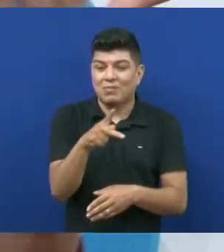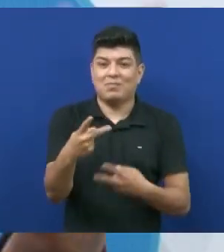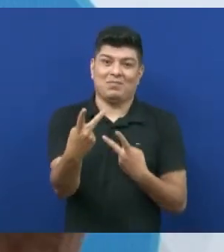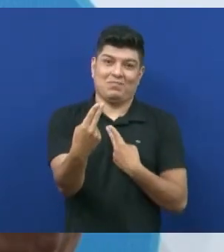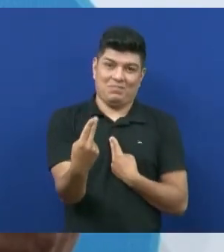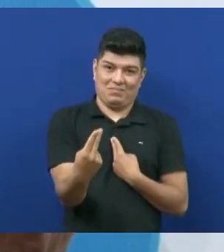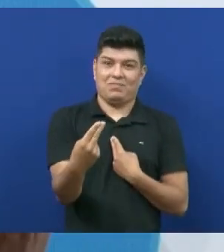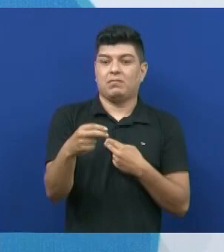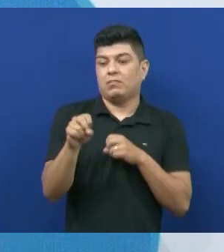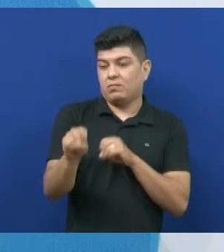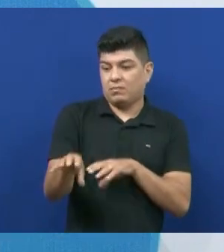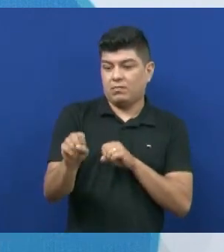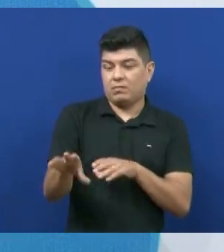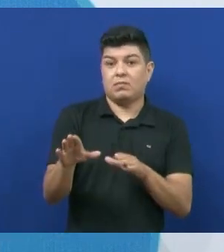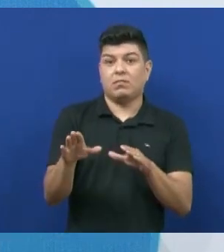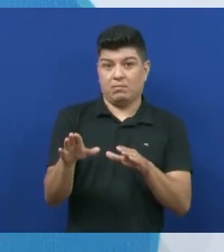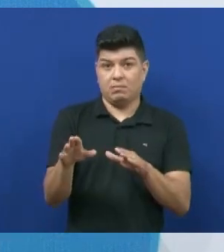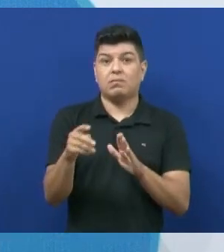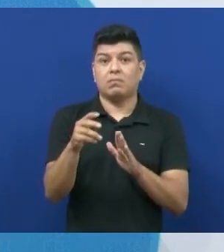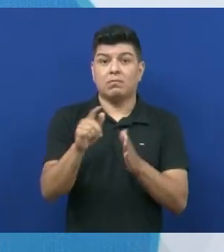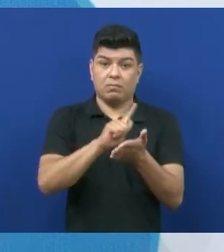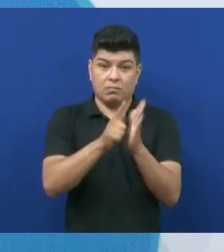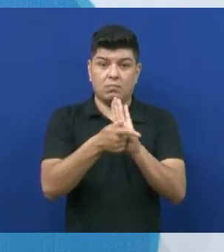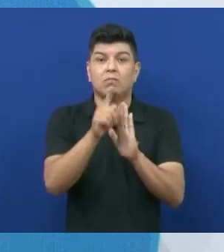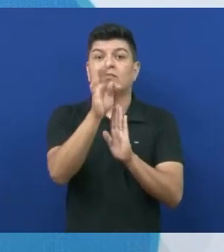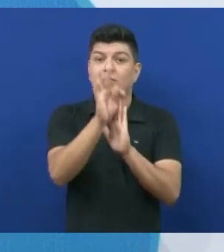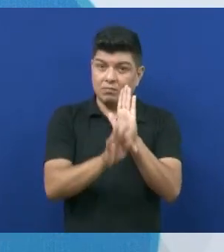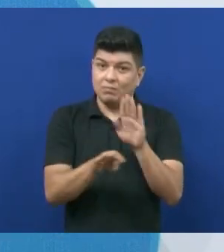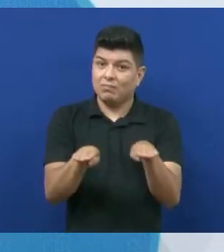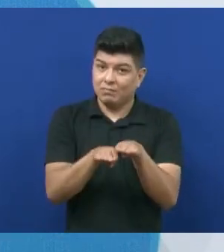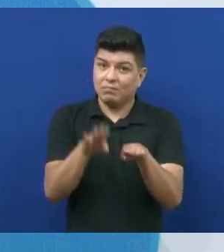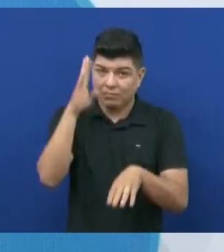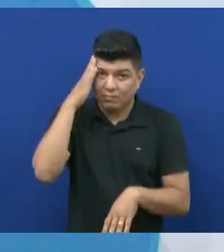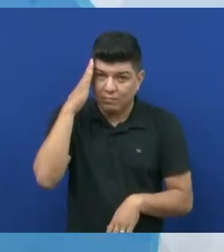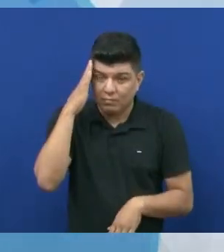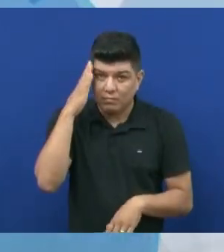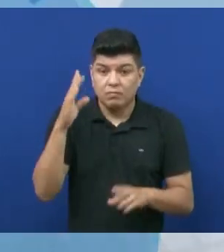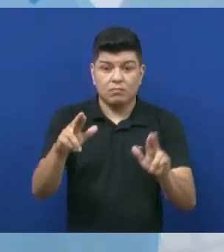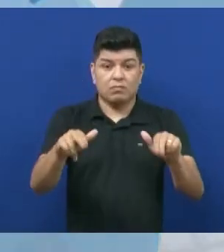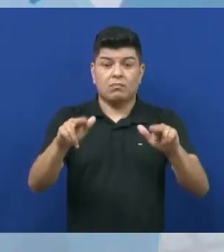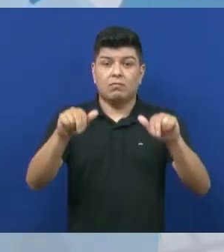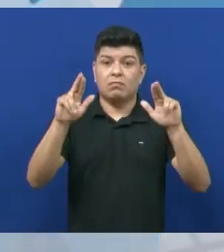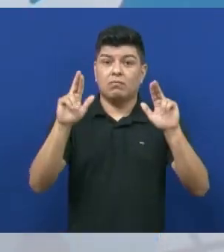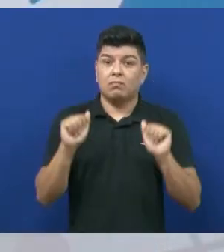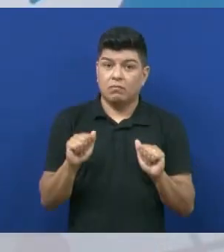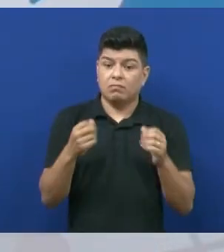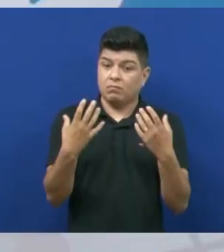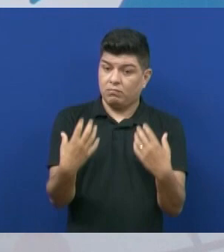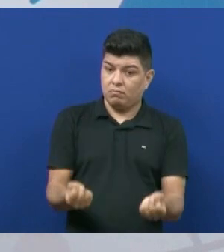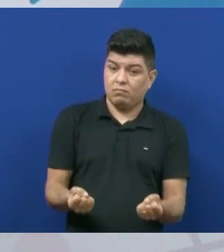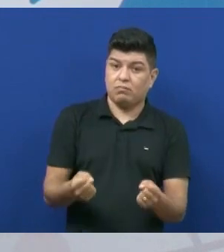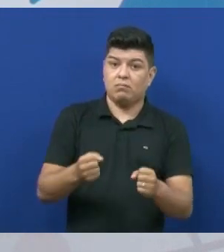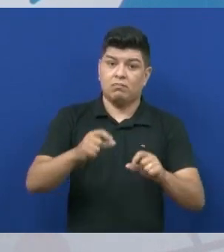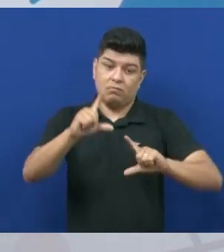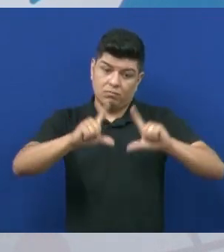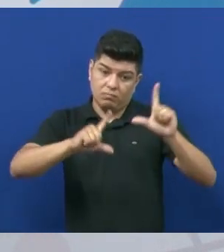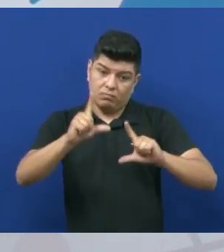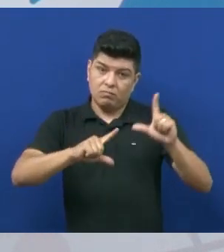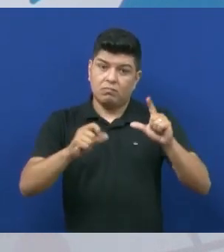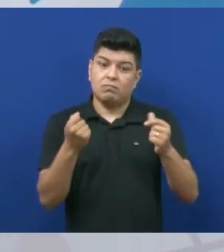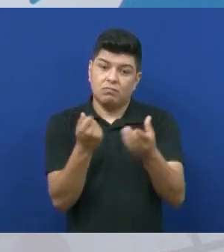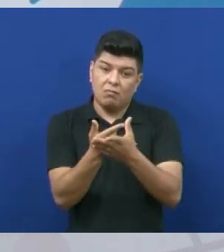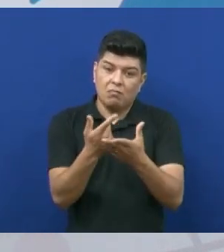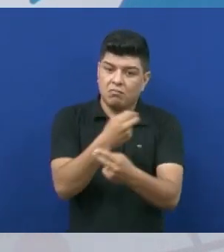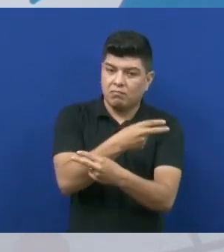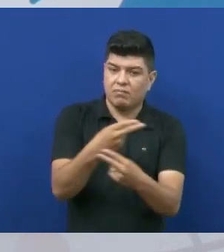eu, dando aula? Aula também é um gênero textual, sabia? E também quem nunca foi convencido através de uma propaganda de